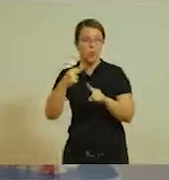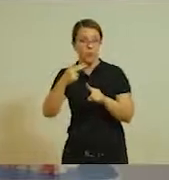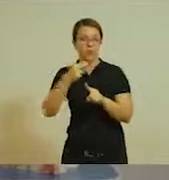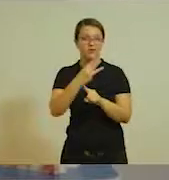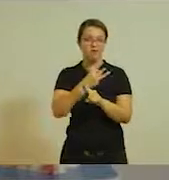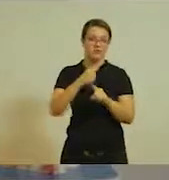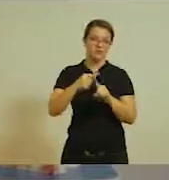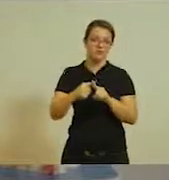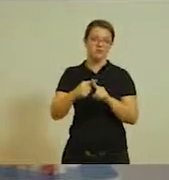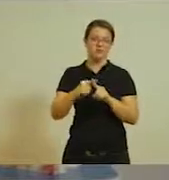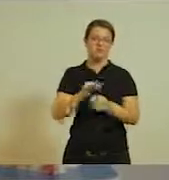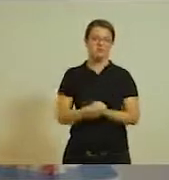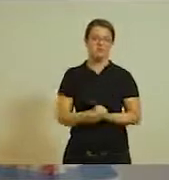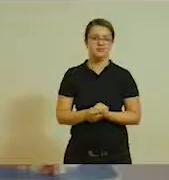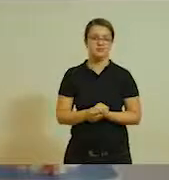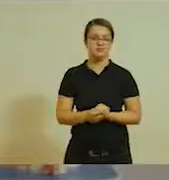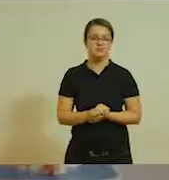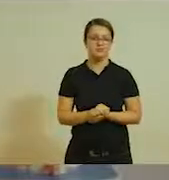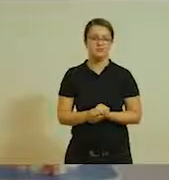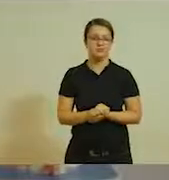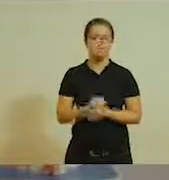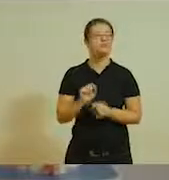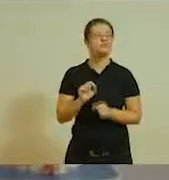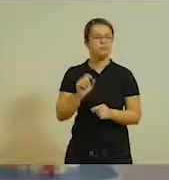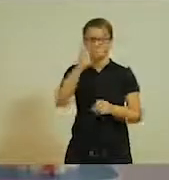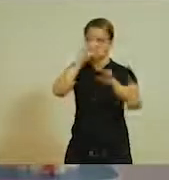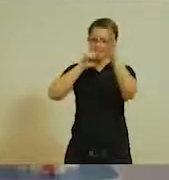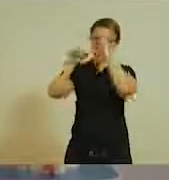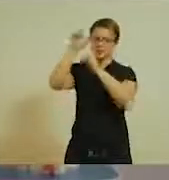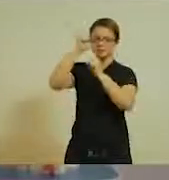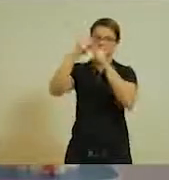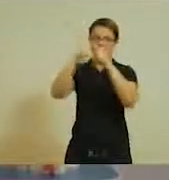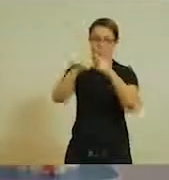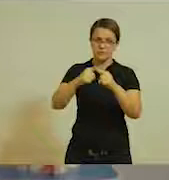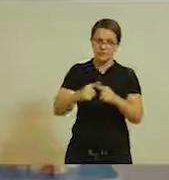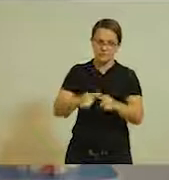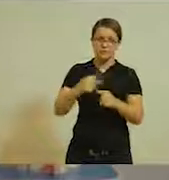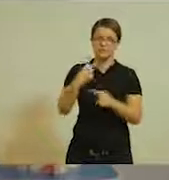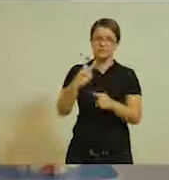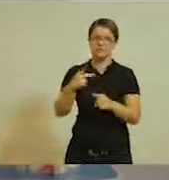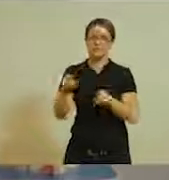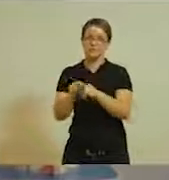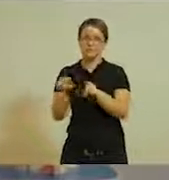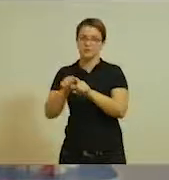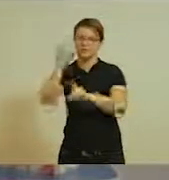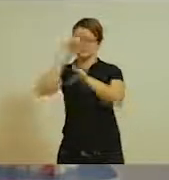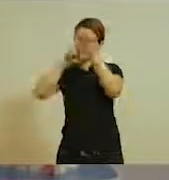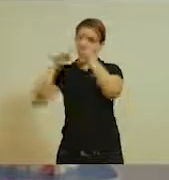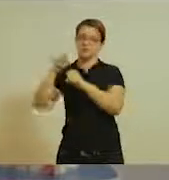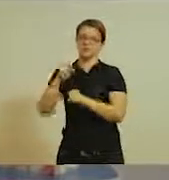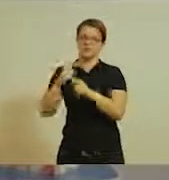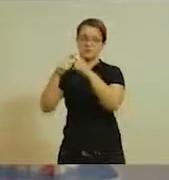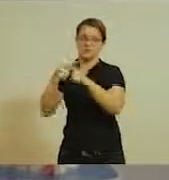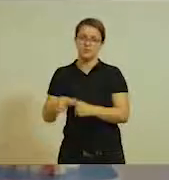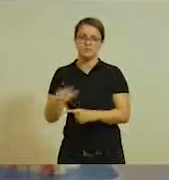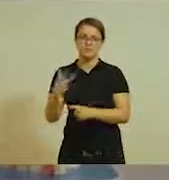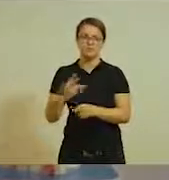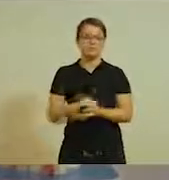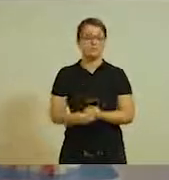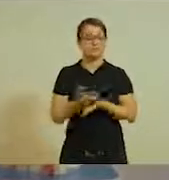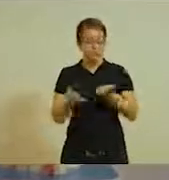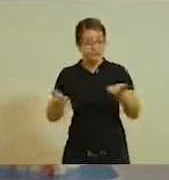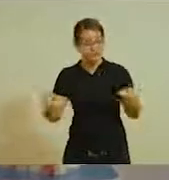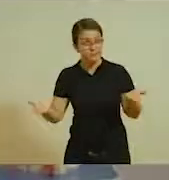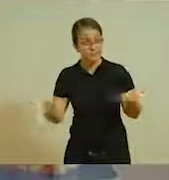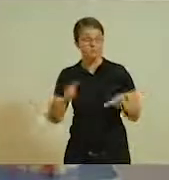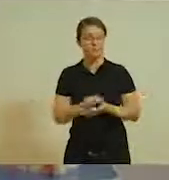O dobro ou o triplo. E dessa forma vão aprender tanto a tabuada do 2 quanto a tabuada do 3 também.